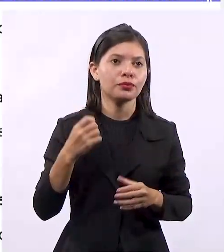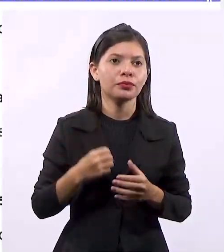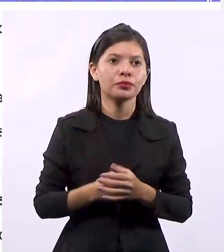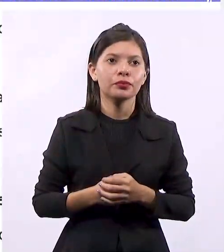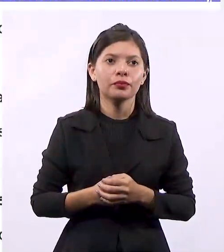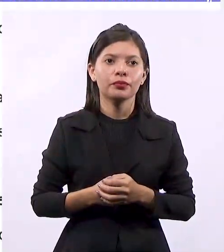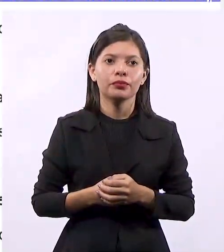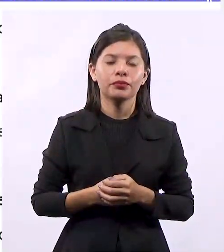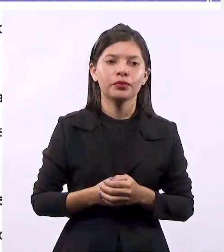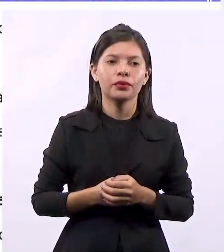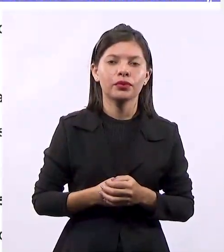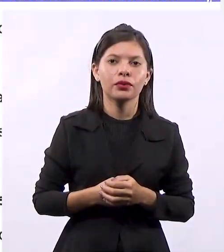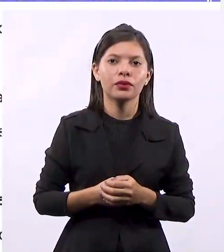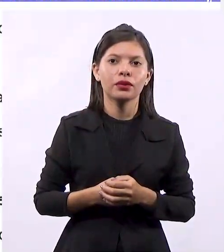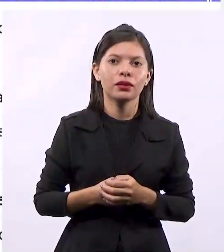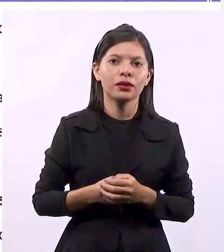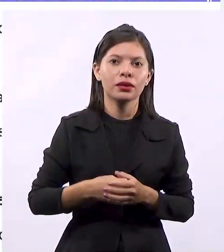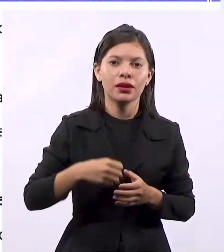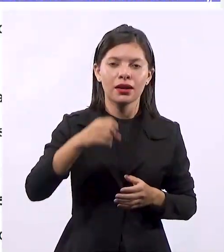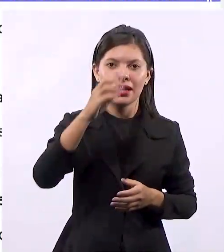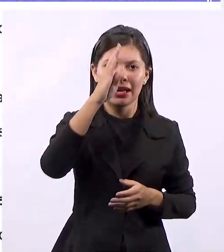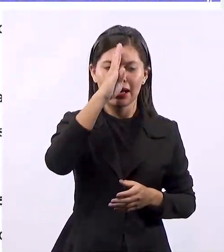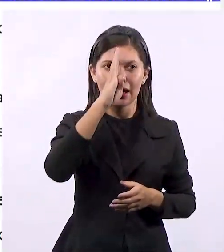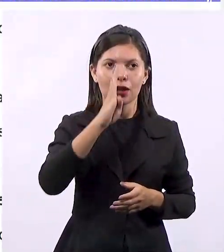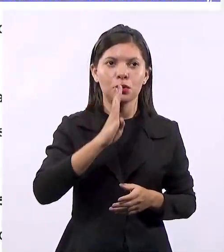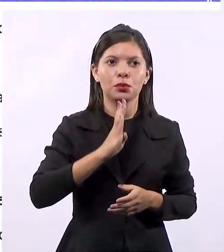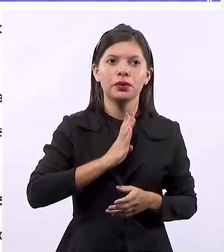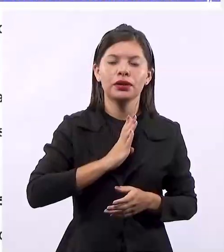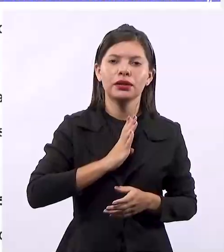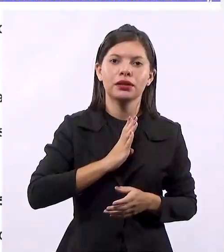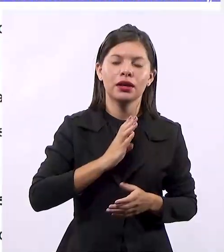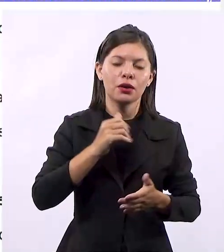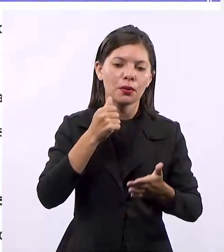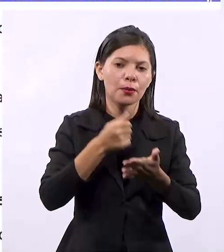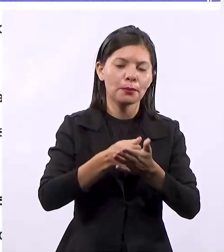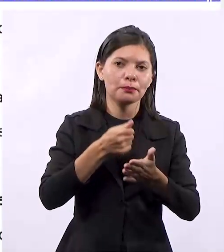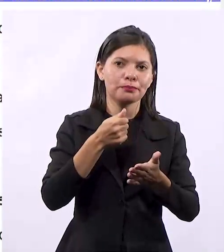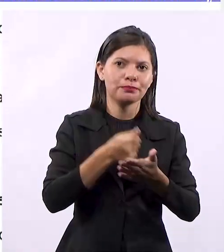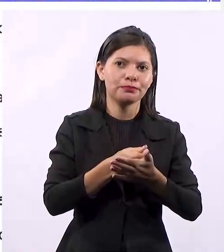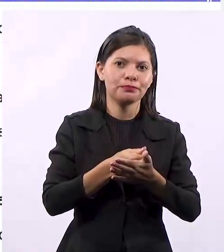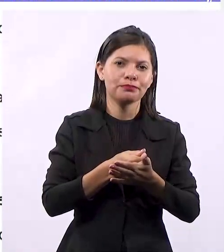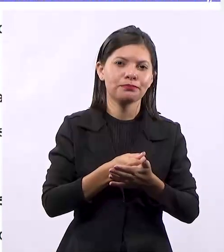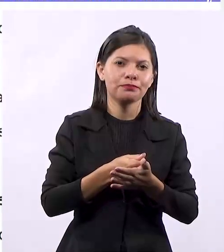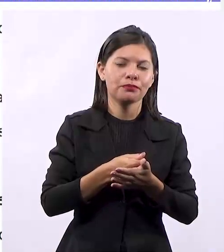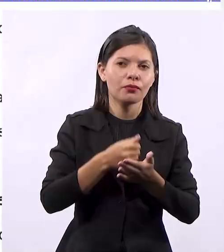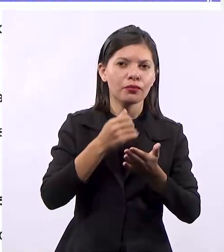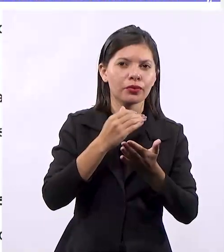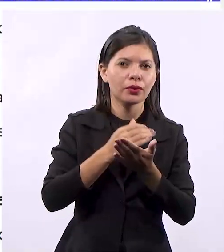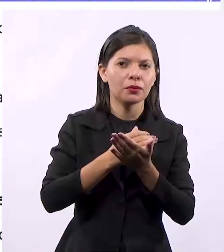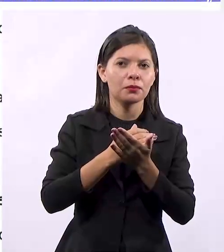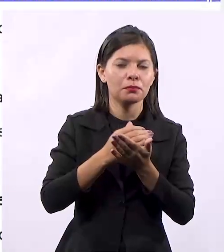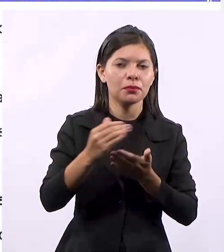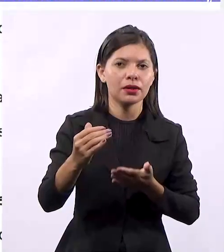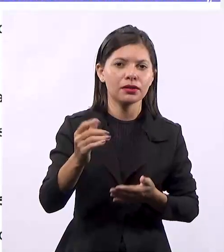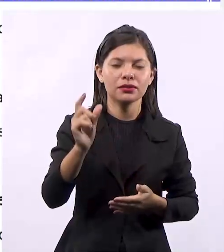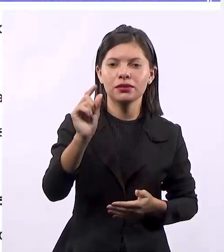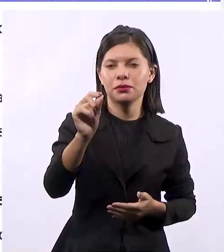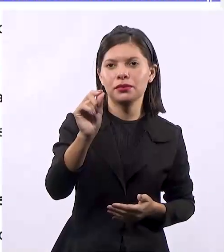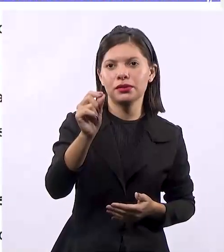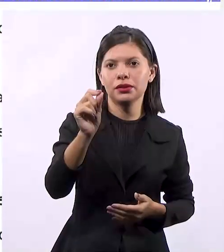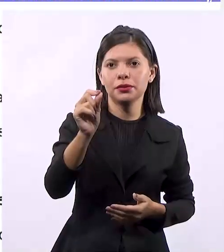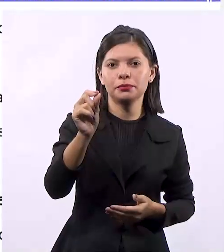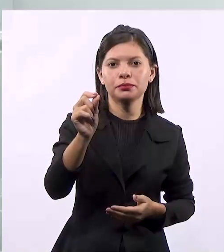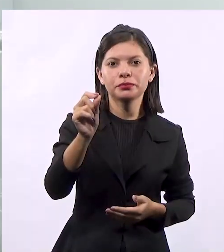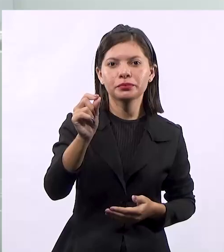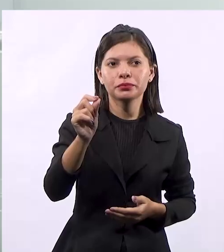A educação, a educação básica é obrigatória e gratuita dos 4 aos 17 anos de idade.